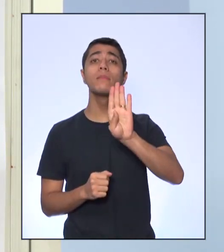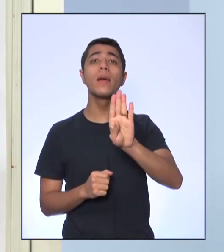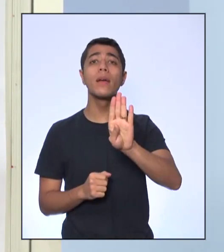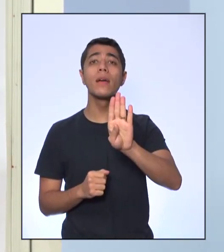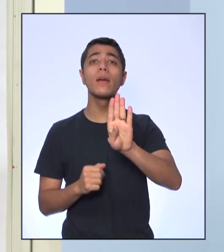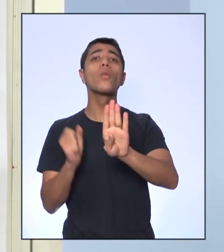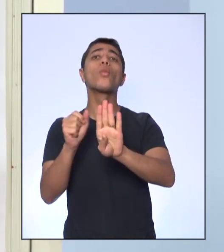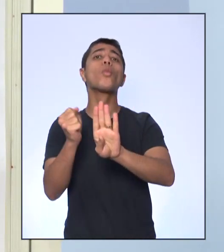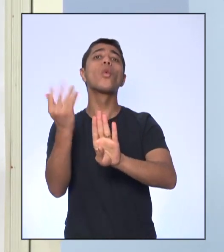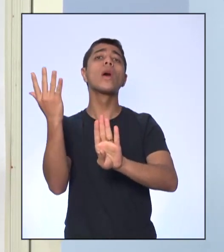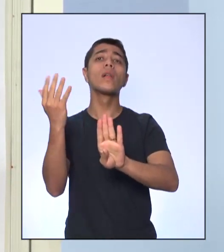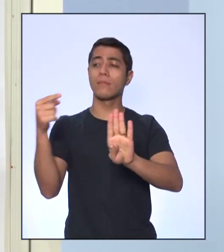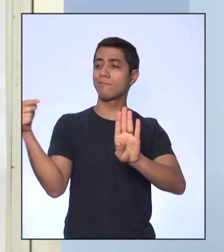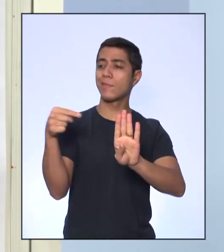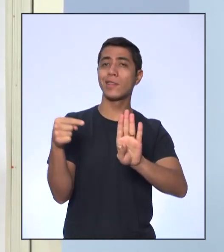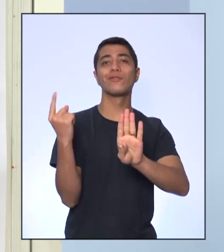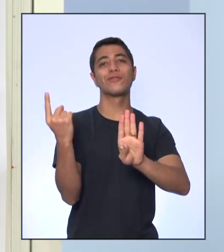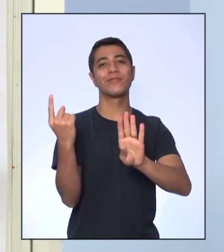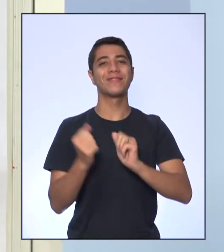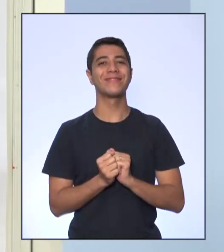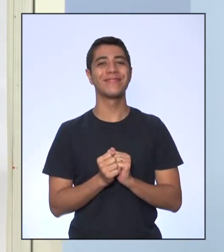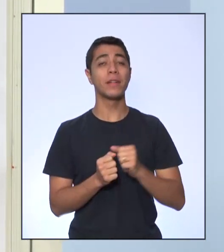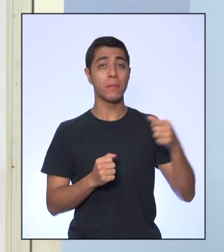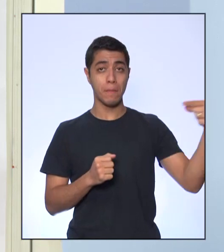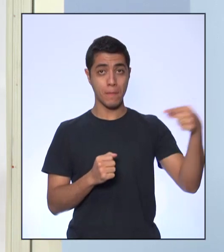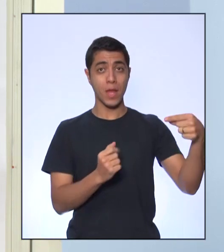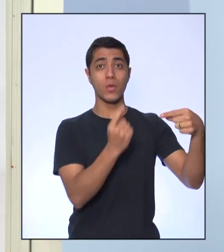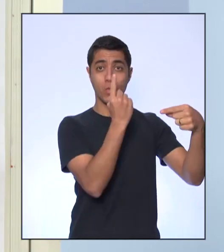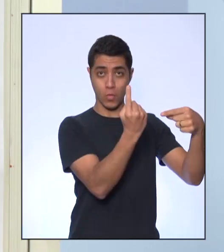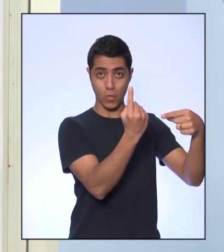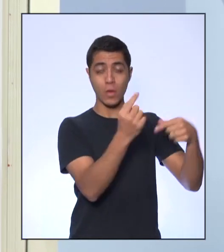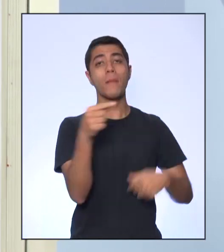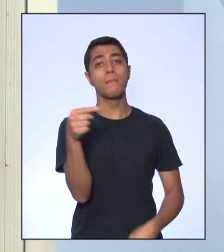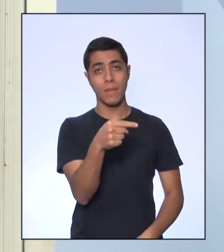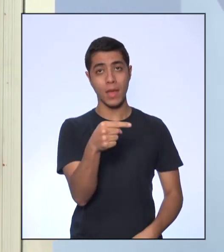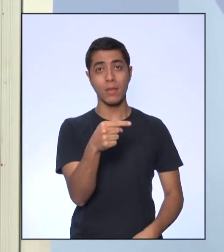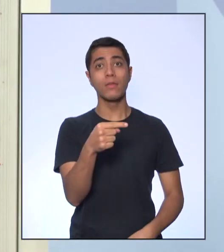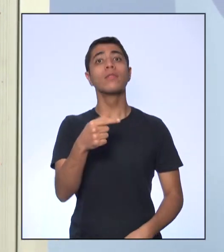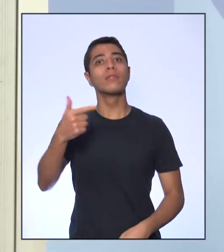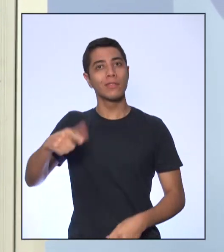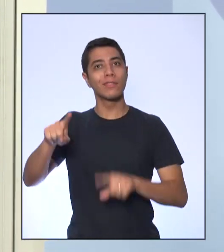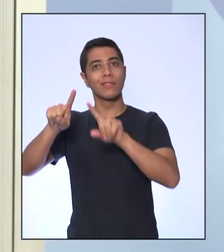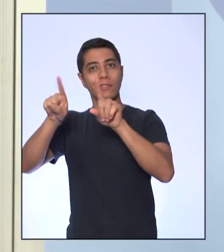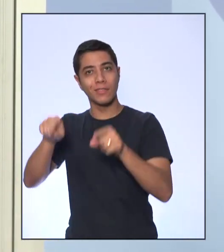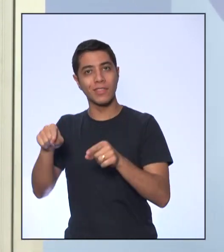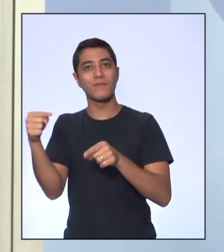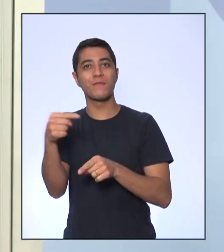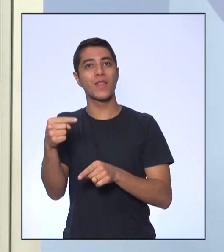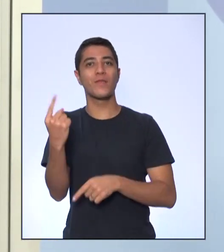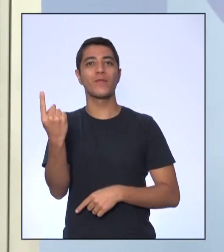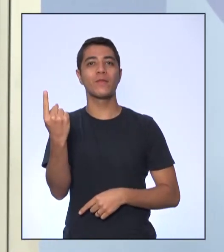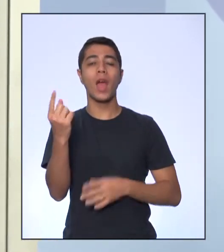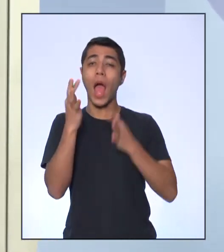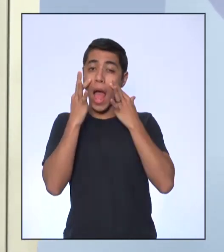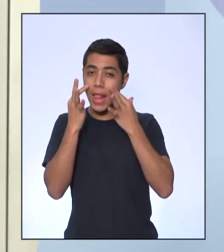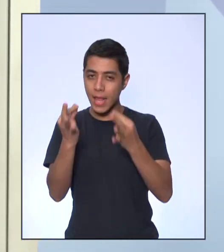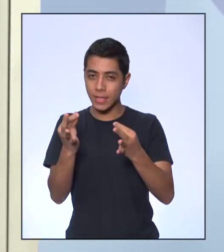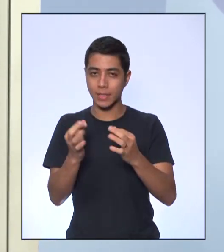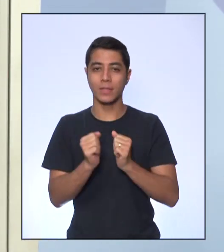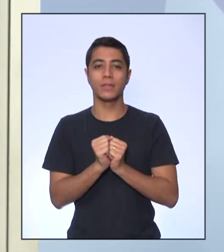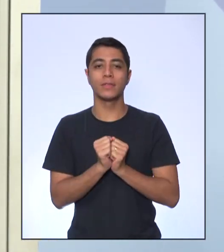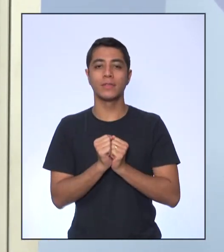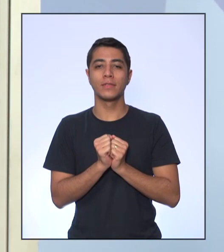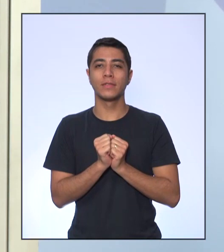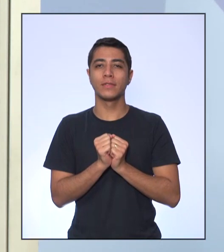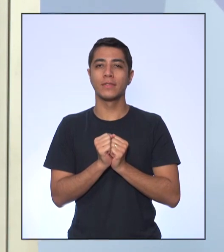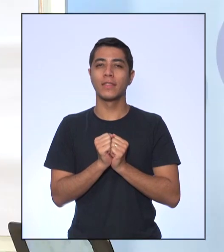B. Regra de sinal de novo aqui, ó, menos 1 mais 1 é 0. Olha que legal, né? Eu adoro quando